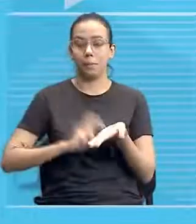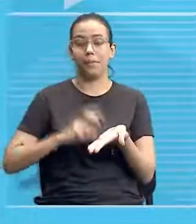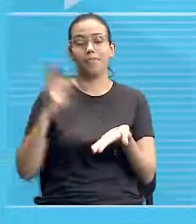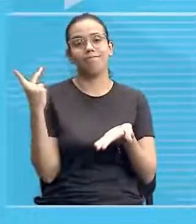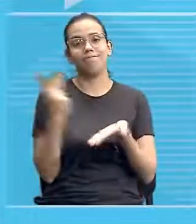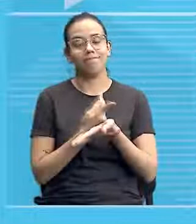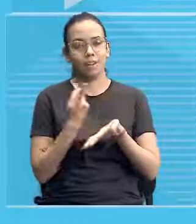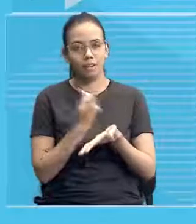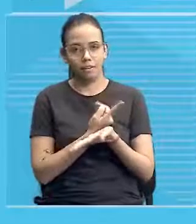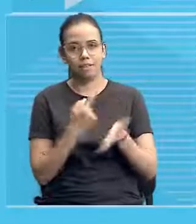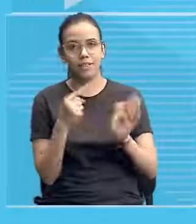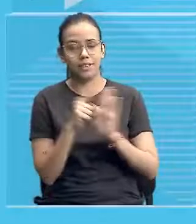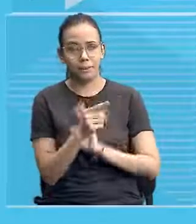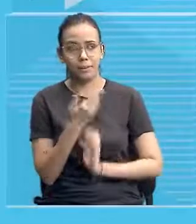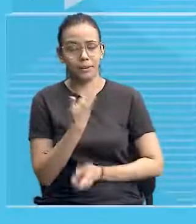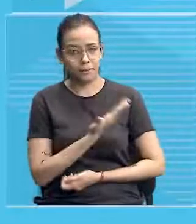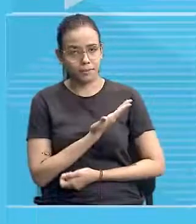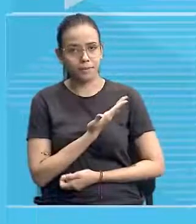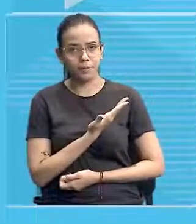erraram essa questão.